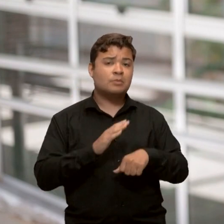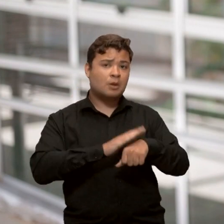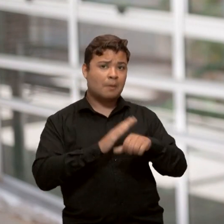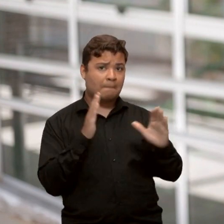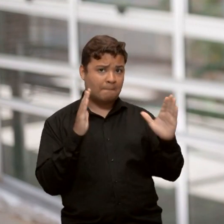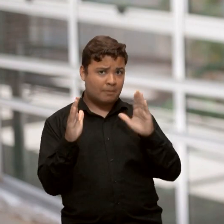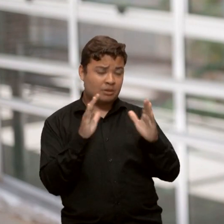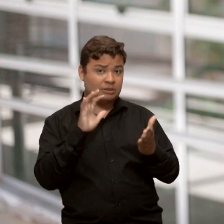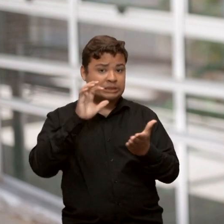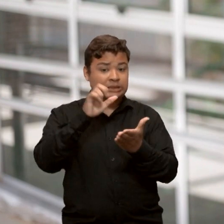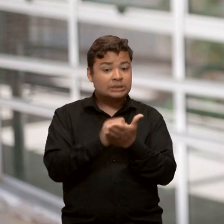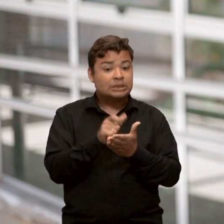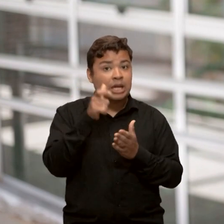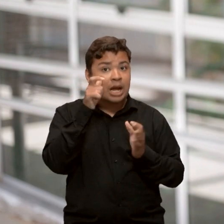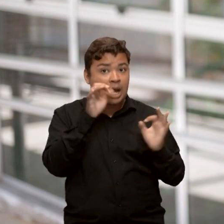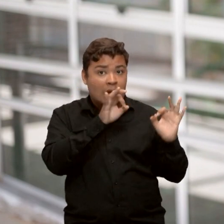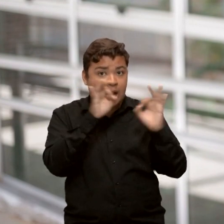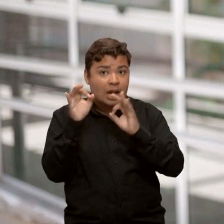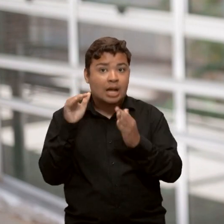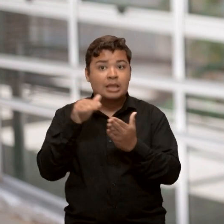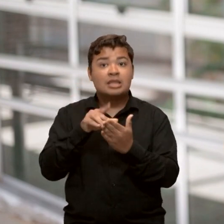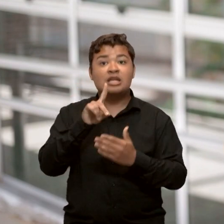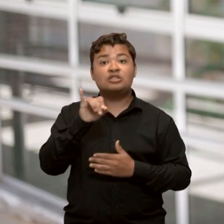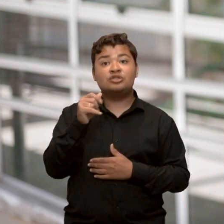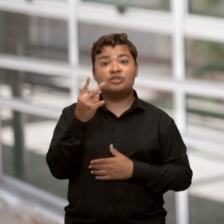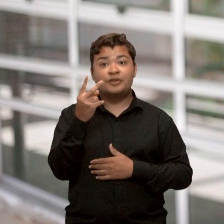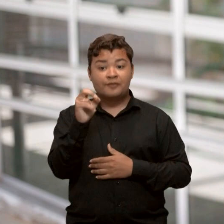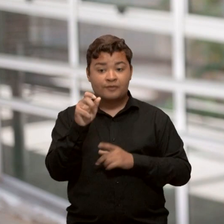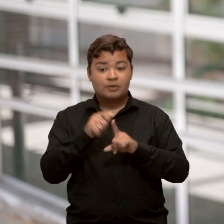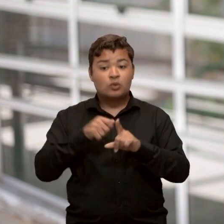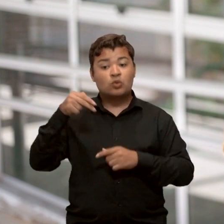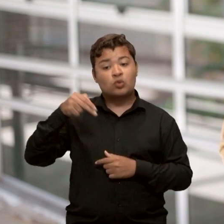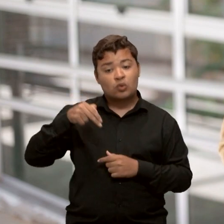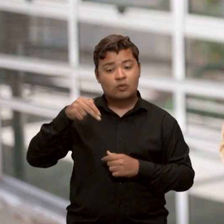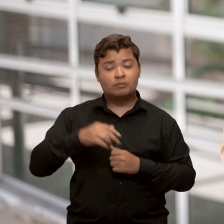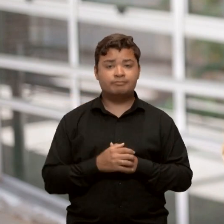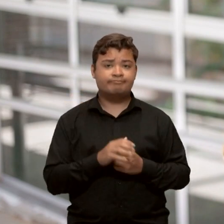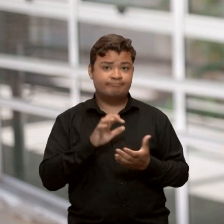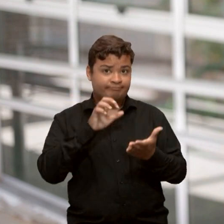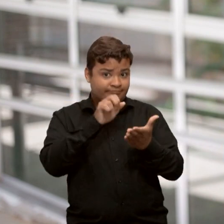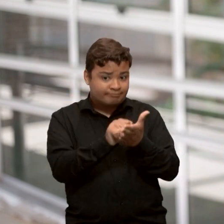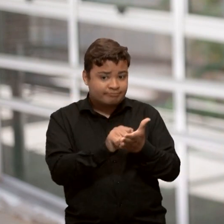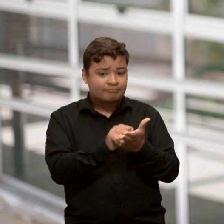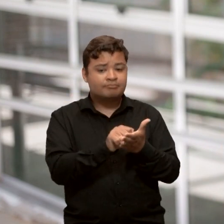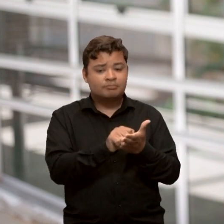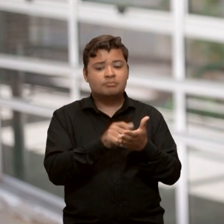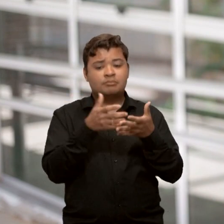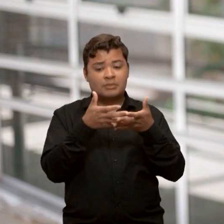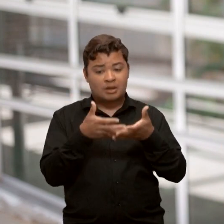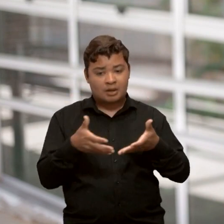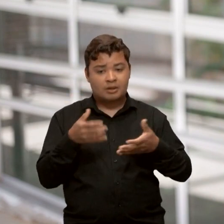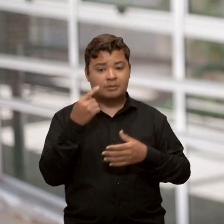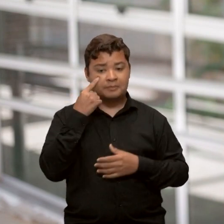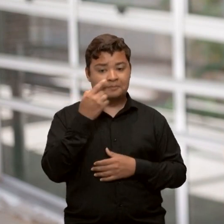como ouvinte vai até o dia 20 de novembro. Para se inscrever, acesse